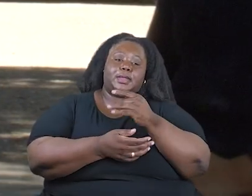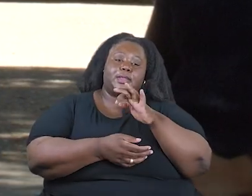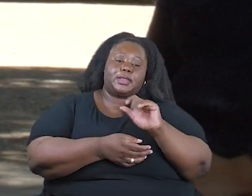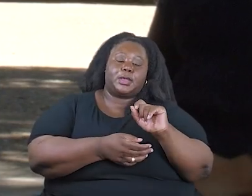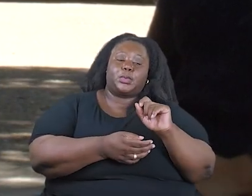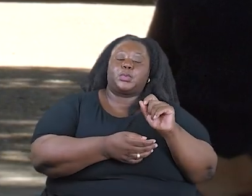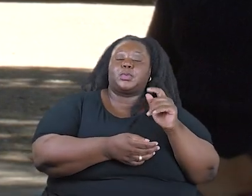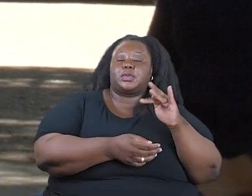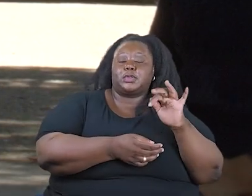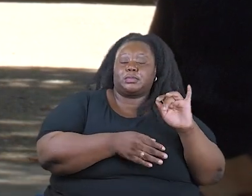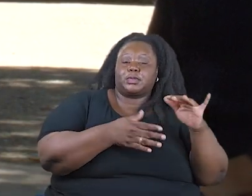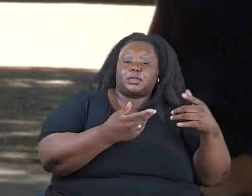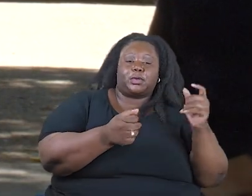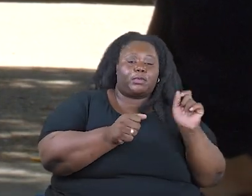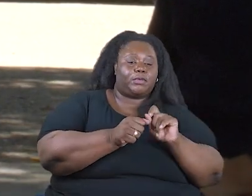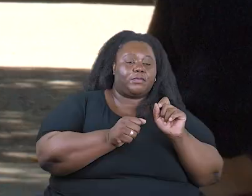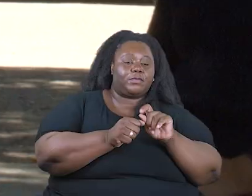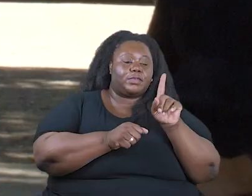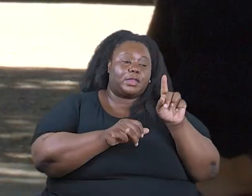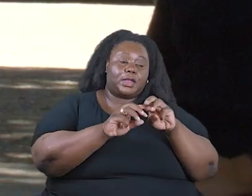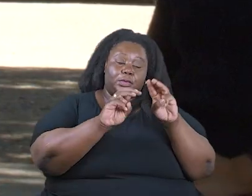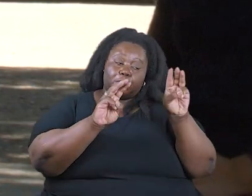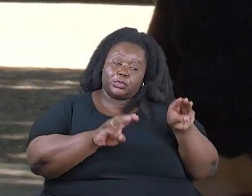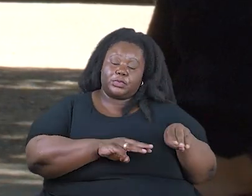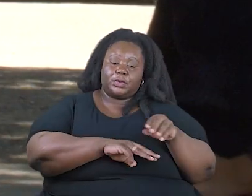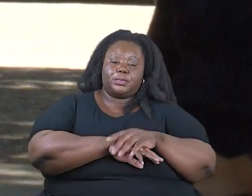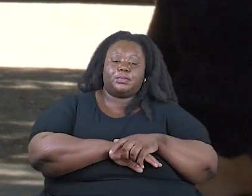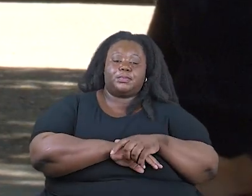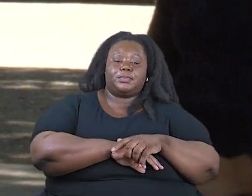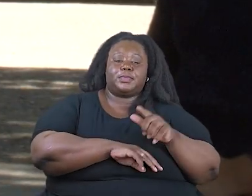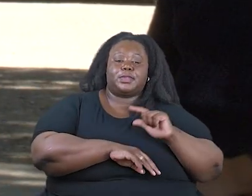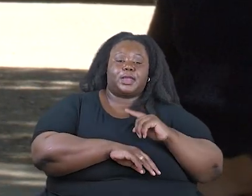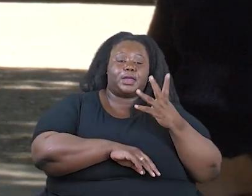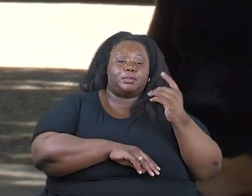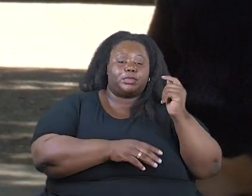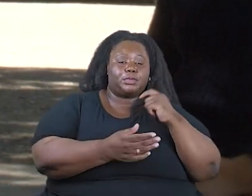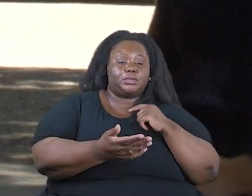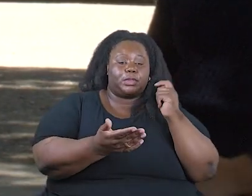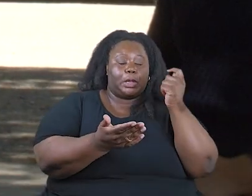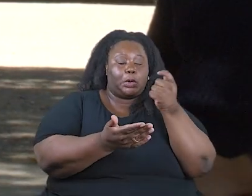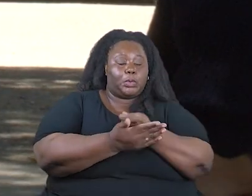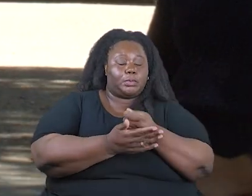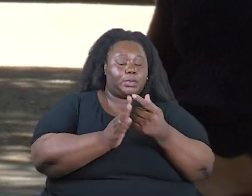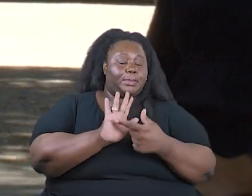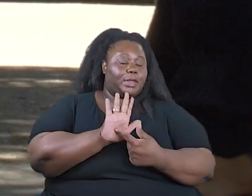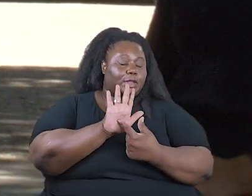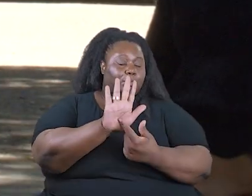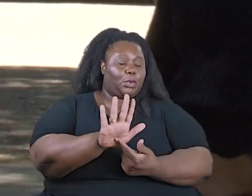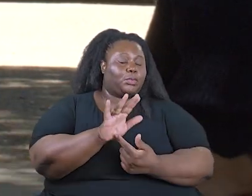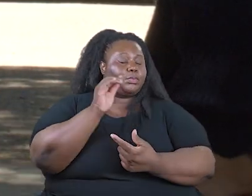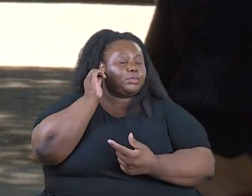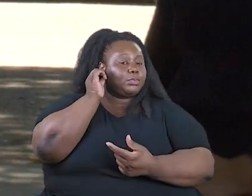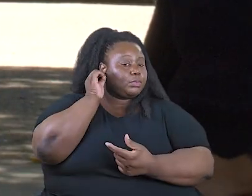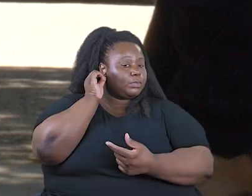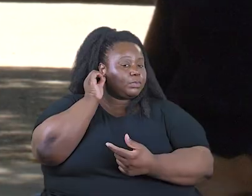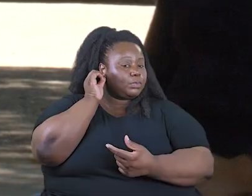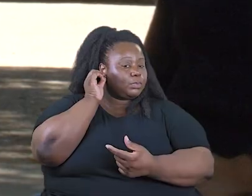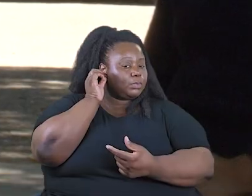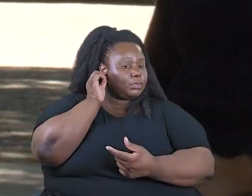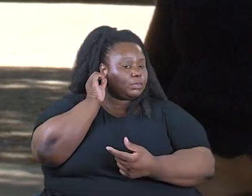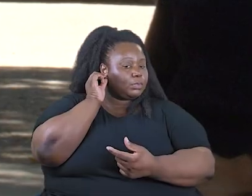transporte. Então eu fiz isso lá no museu. Tem muita coisa que eu comprei para poder expor.